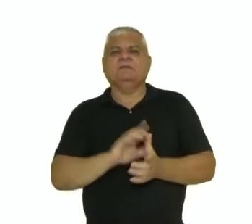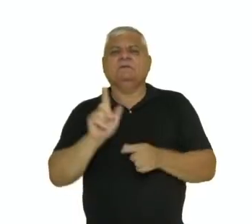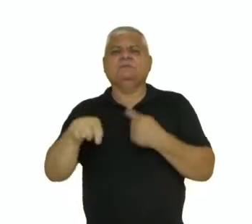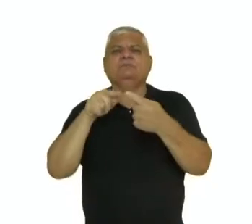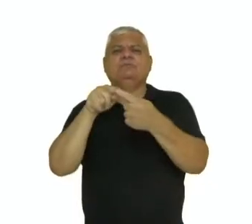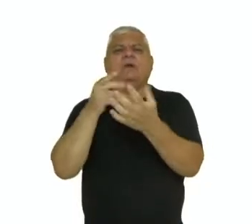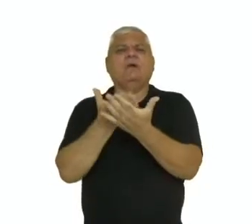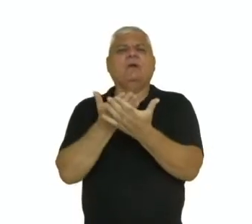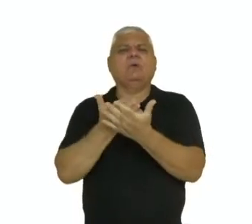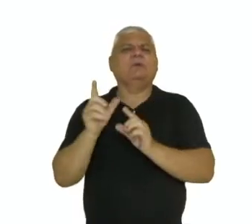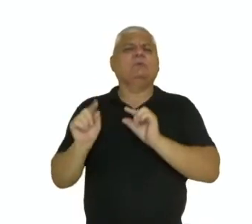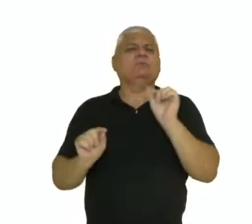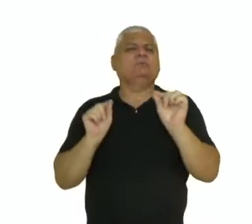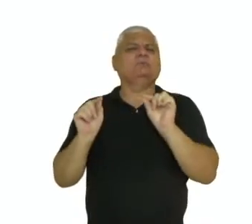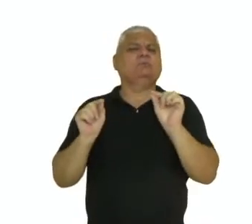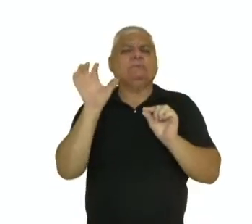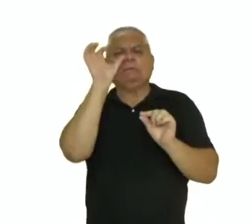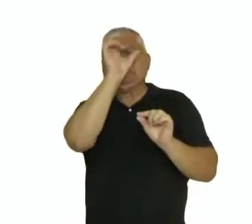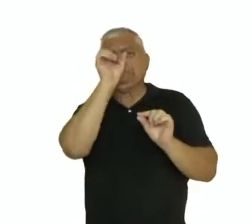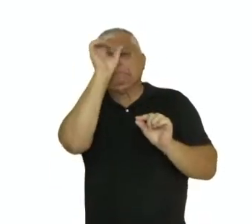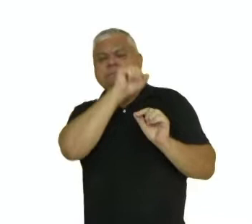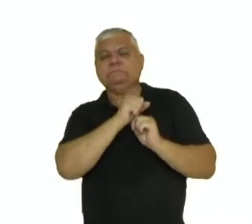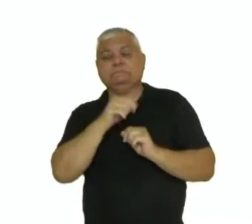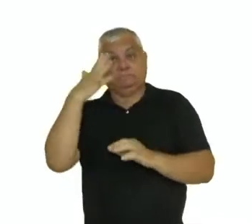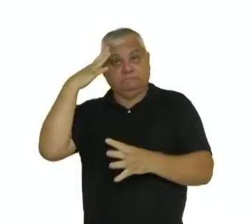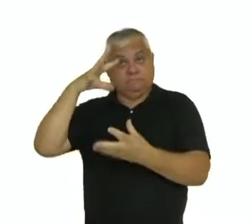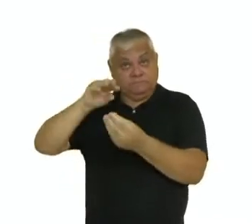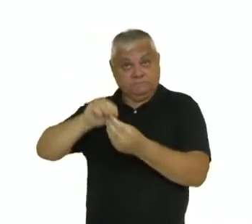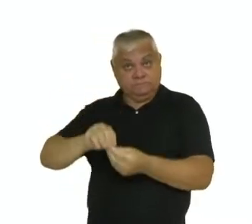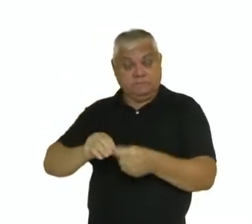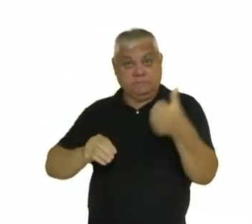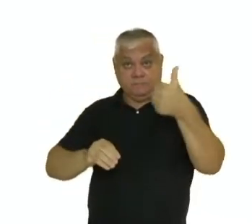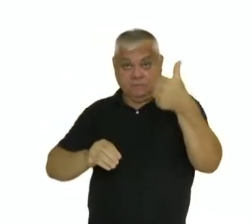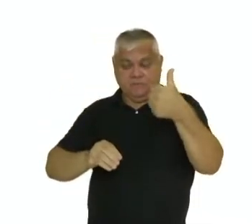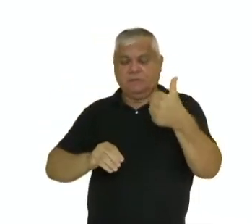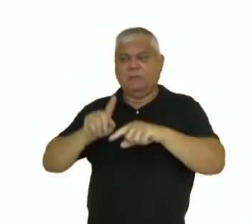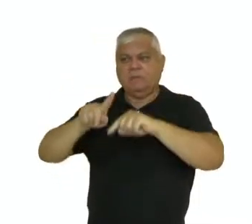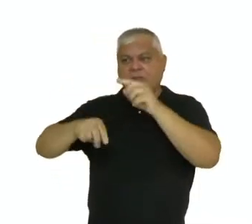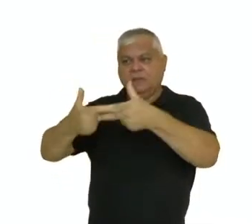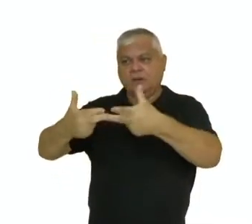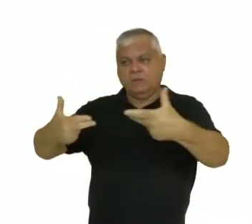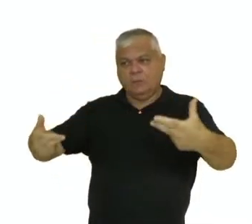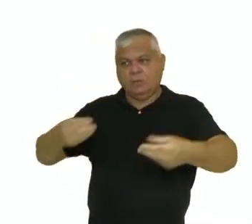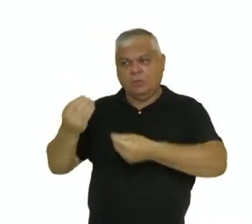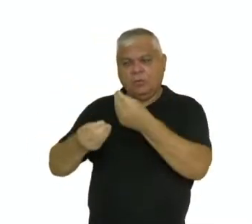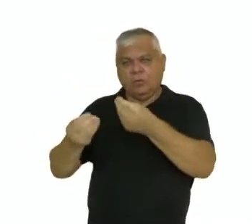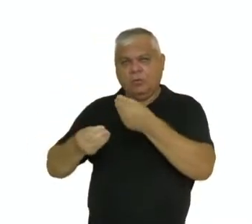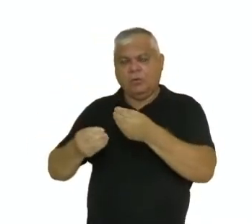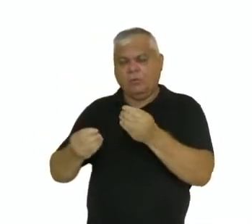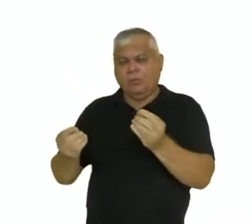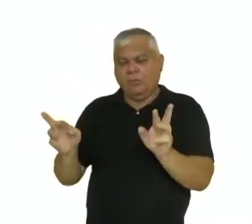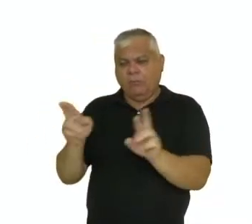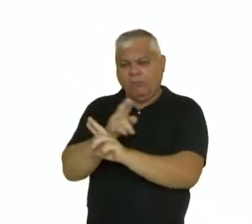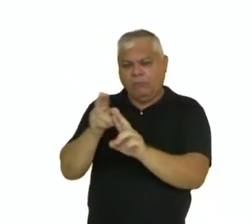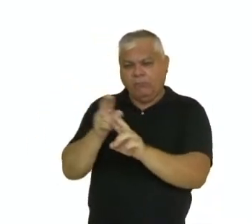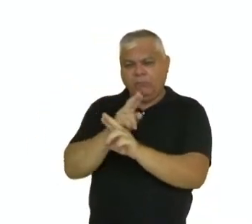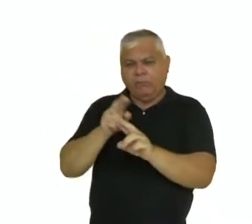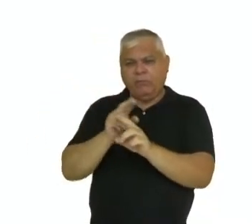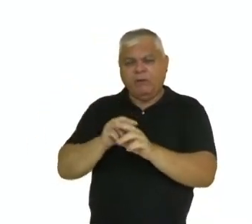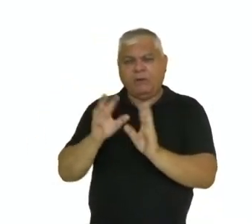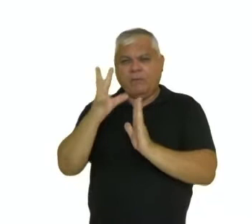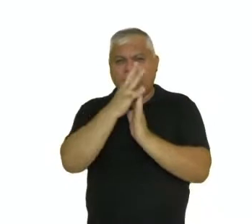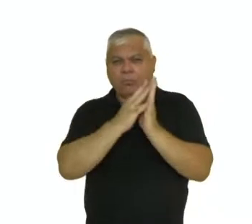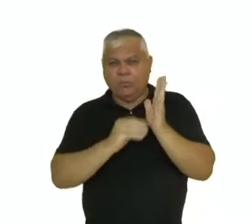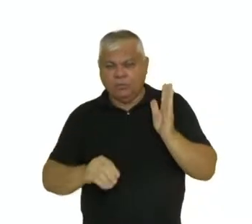os objetivos da aula de hoje? Compreender sobre a formação da matéria, associar os modelos históricos com a natureza elétrica